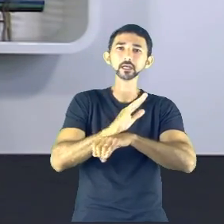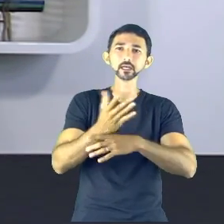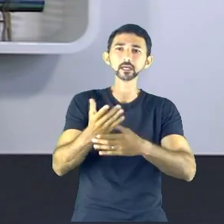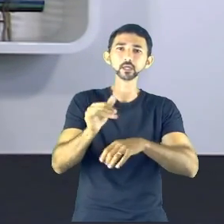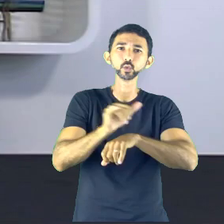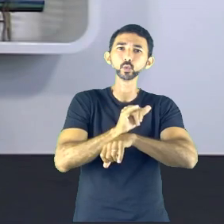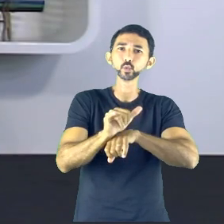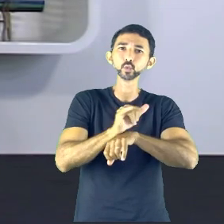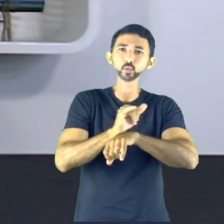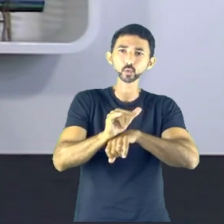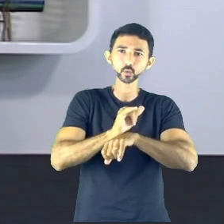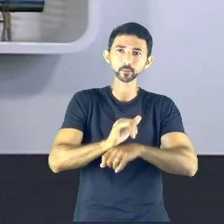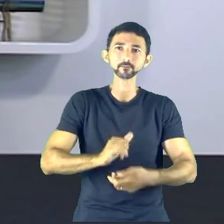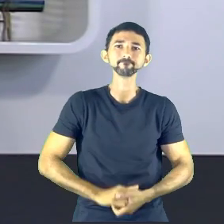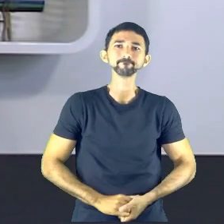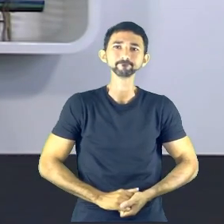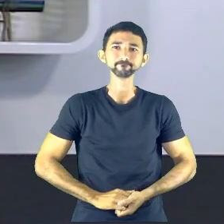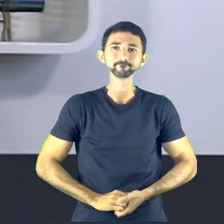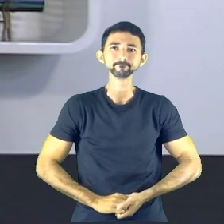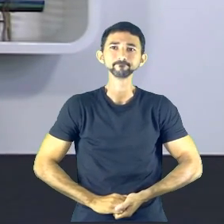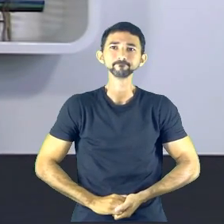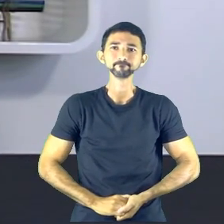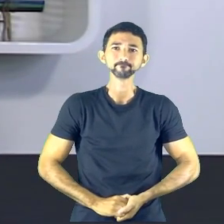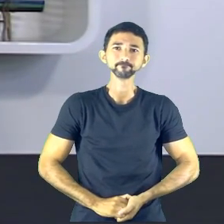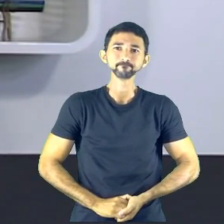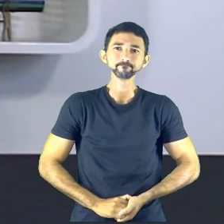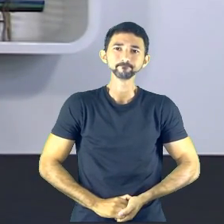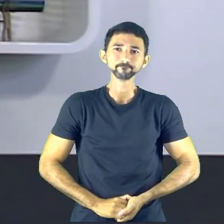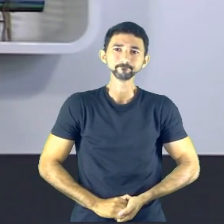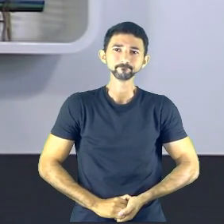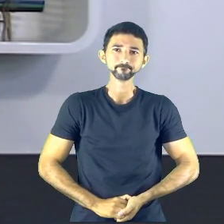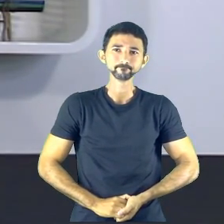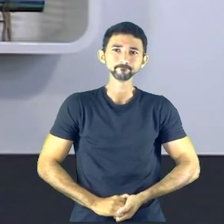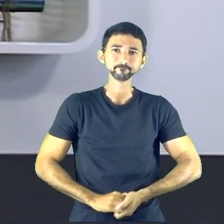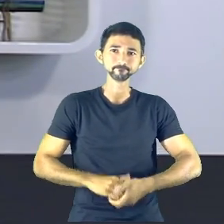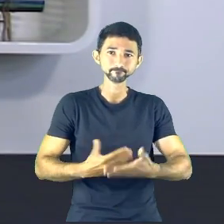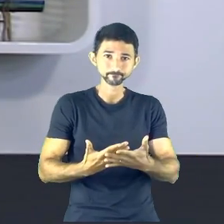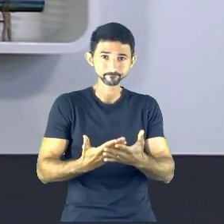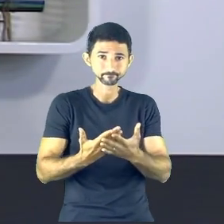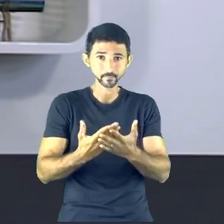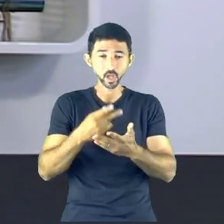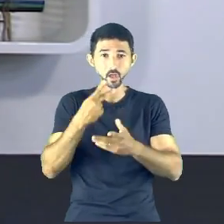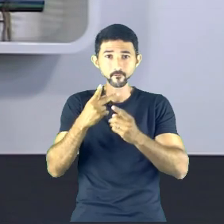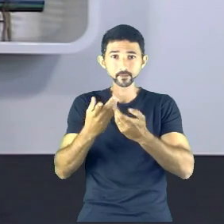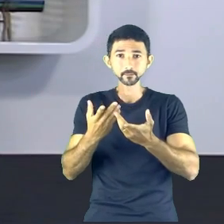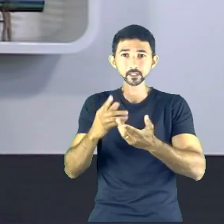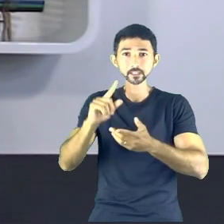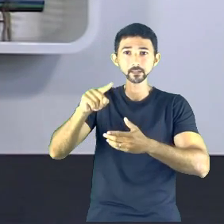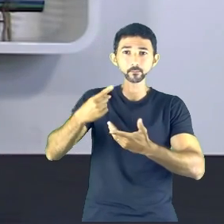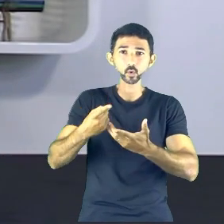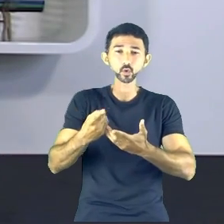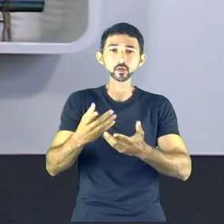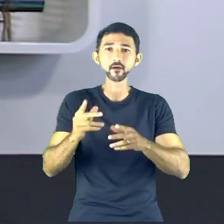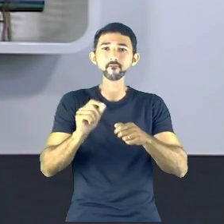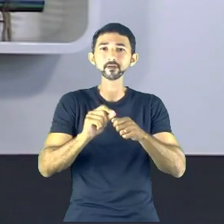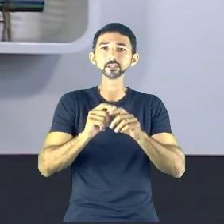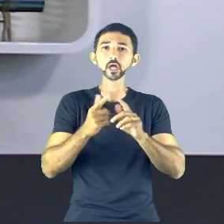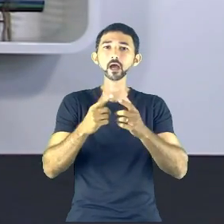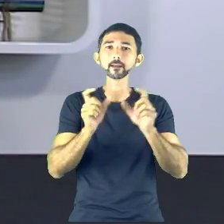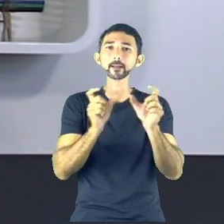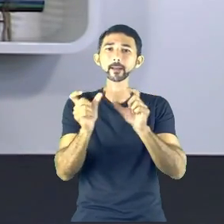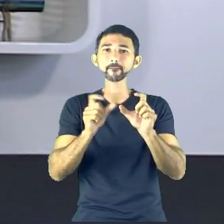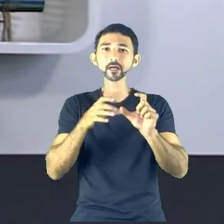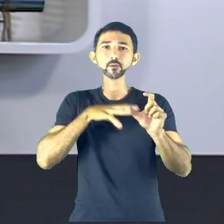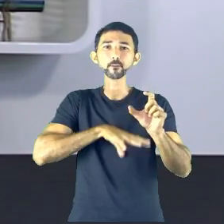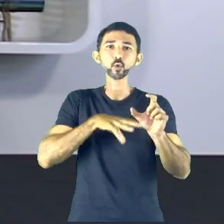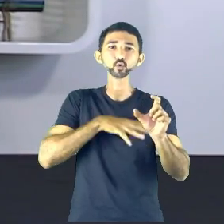aula em nosso canal no YouTube, né, o canal Educa Belém, tá bom? Bom, mas como vimos ainda há pouco na chamada, né, chegou a hora de